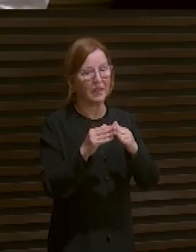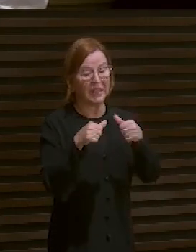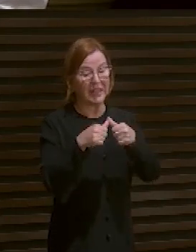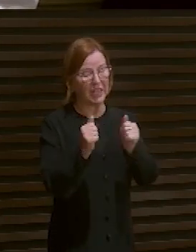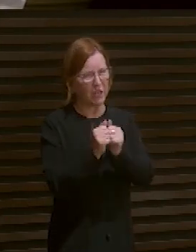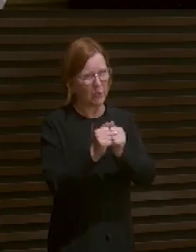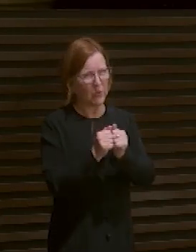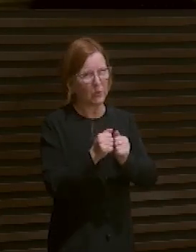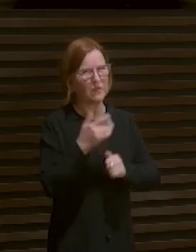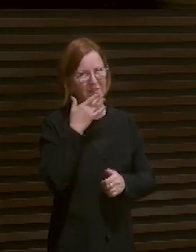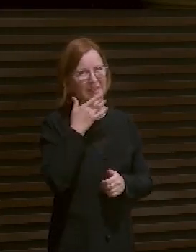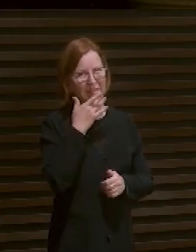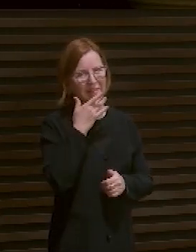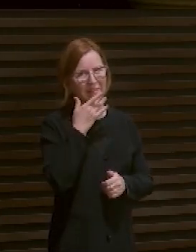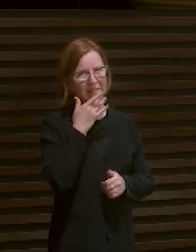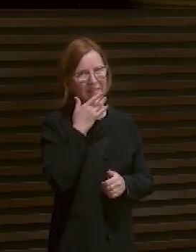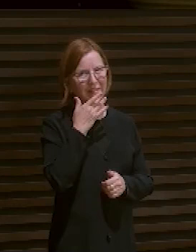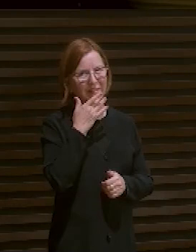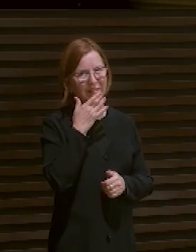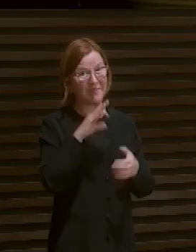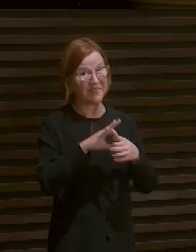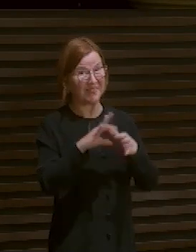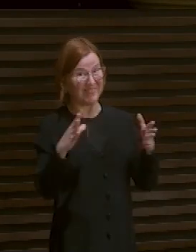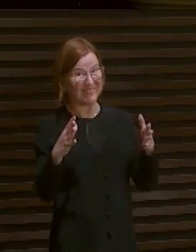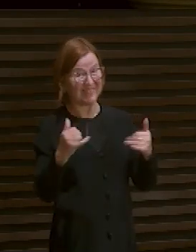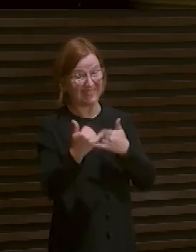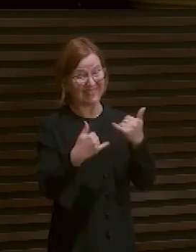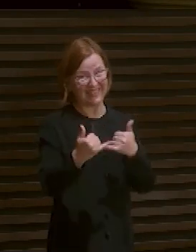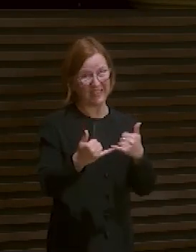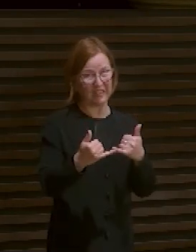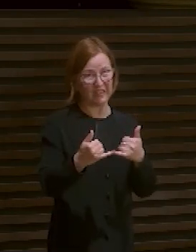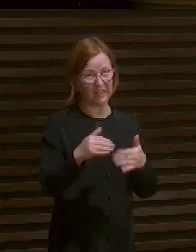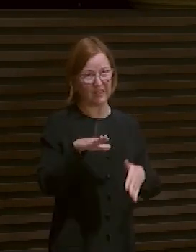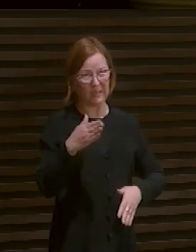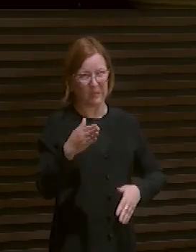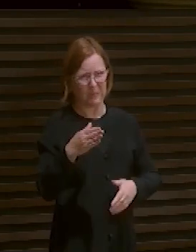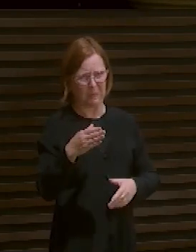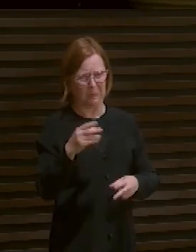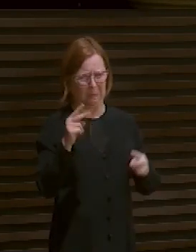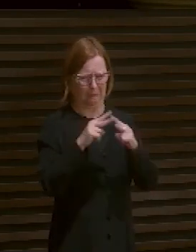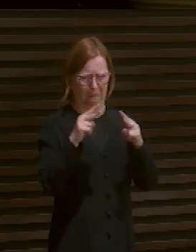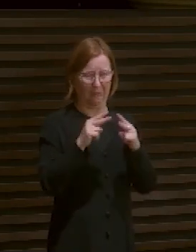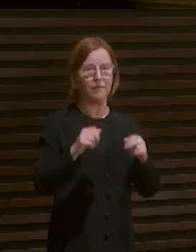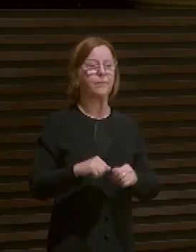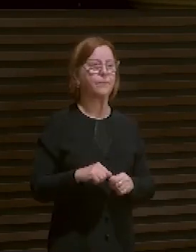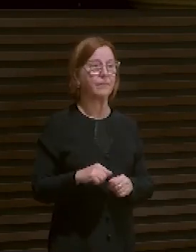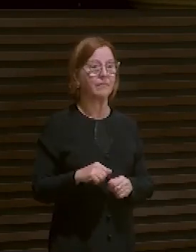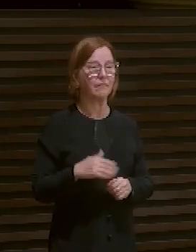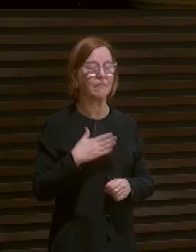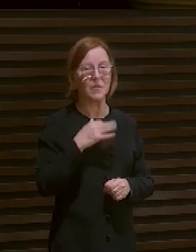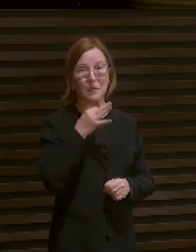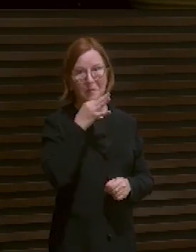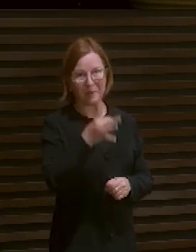fraterno? É descontraído? Ou é ao trancos e barrancos? A minha sugestão é a